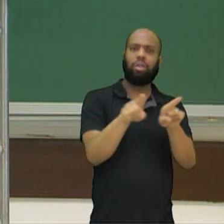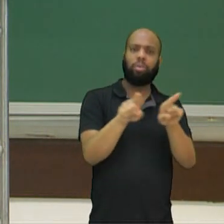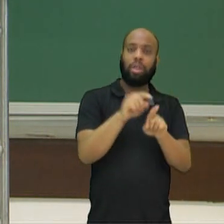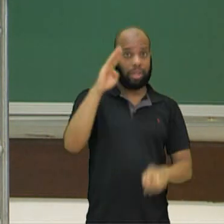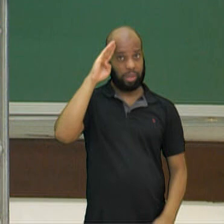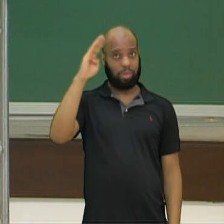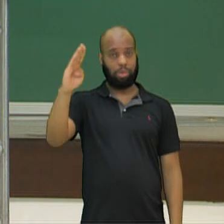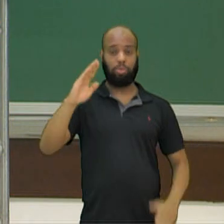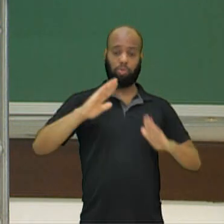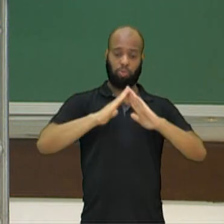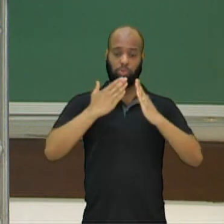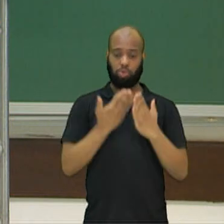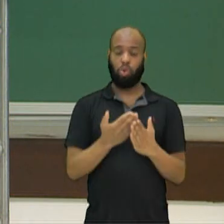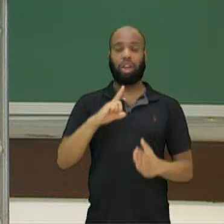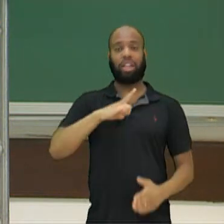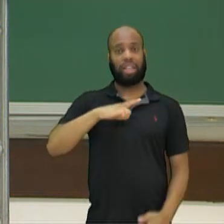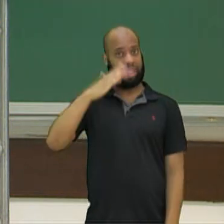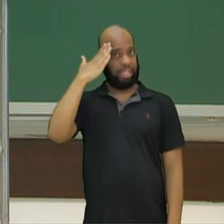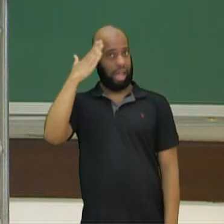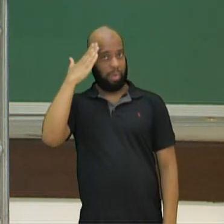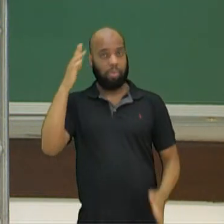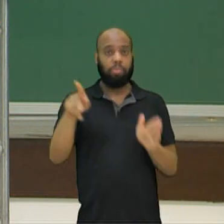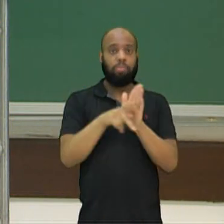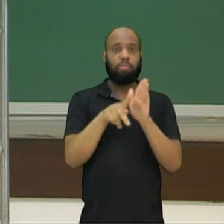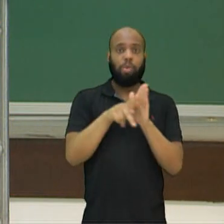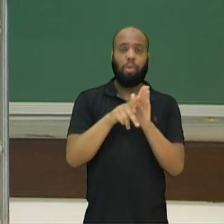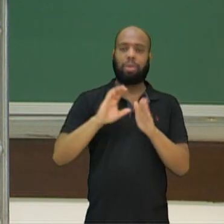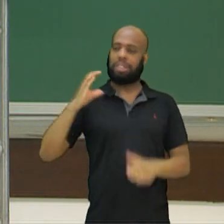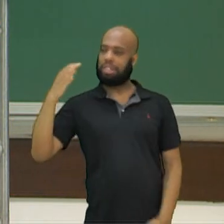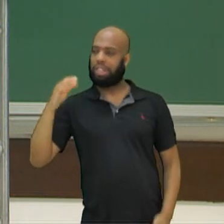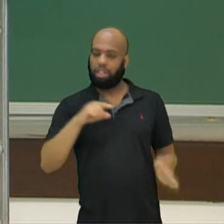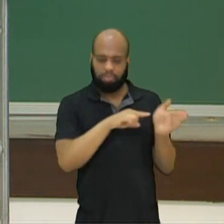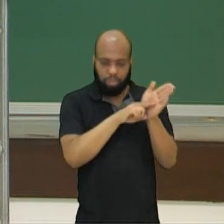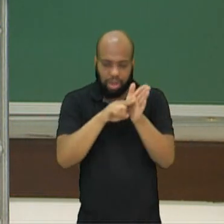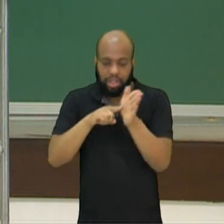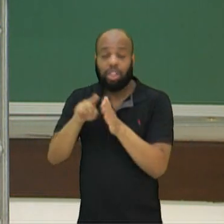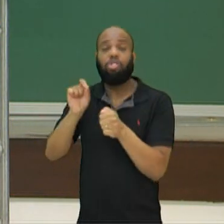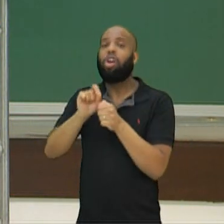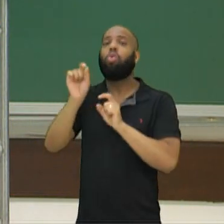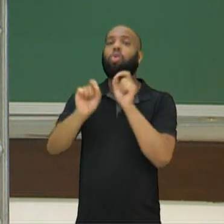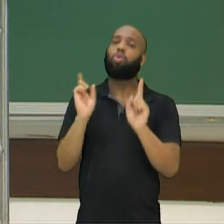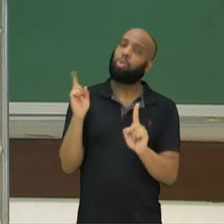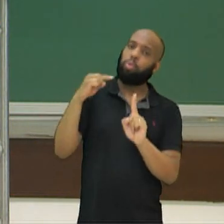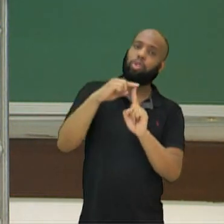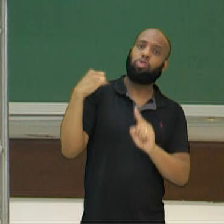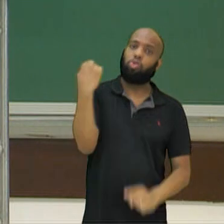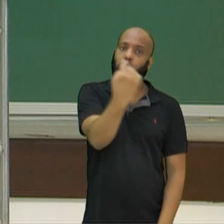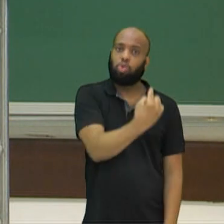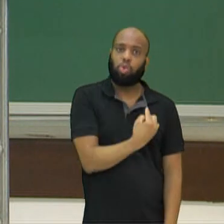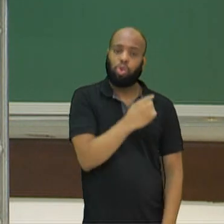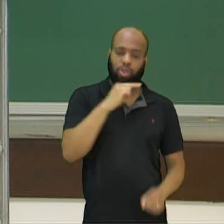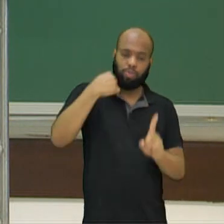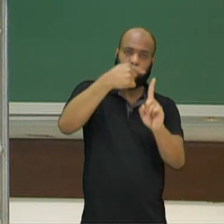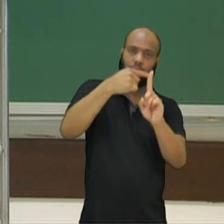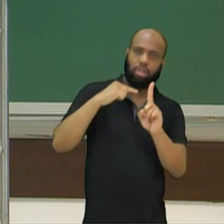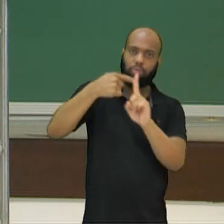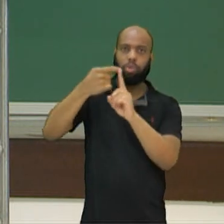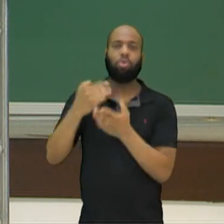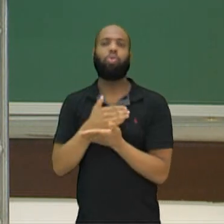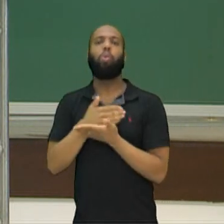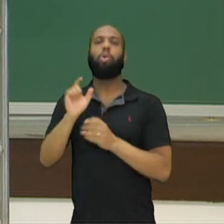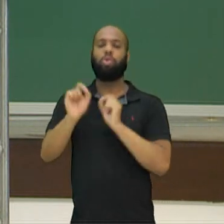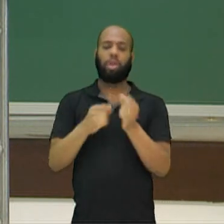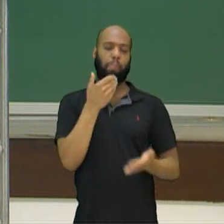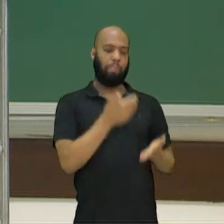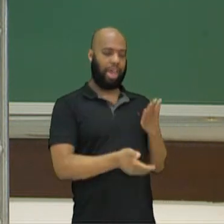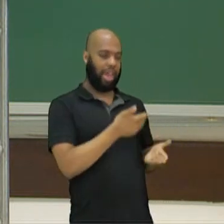escola, que vai nos trazer os saberes científicos, consiste em quê? Em fazer com que nós, positivamente,